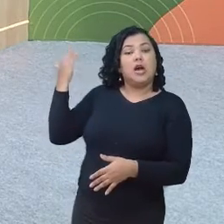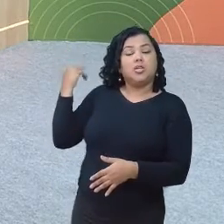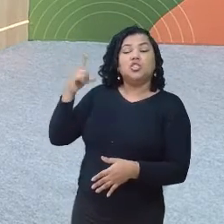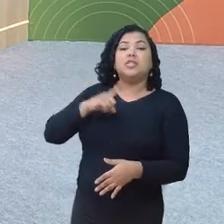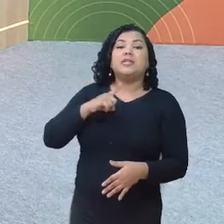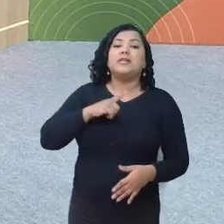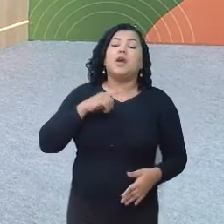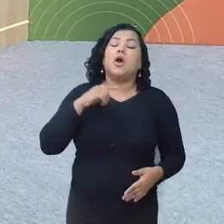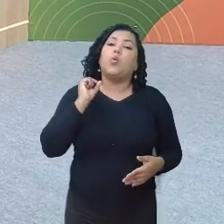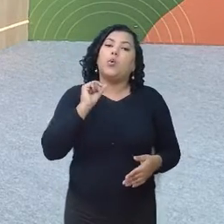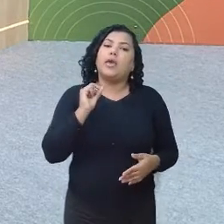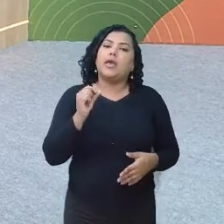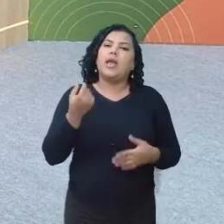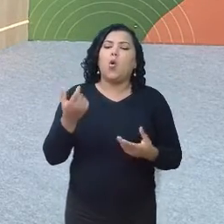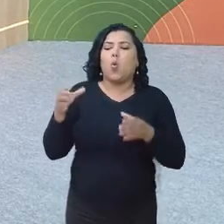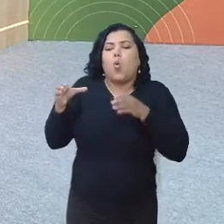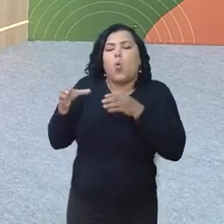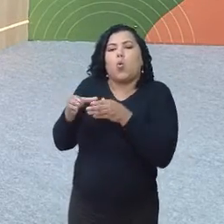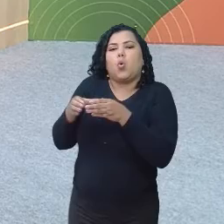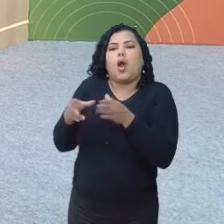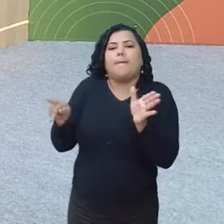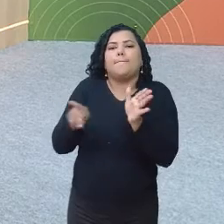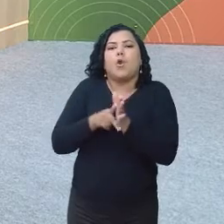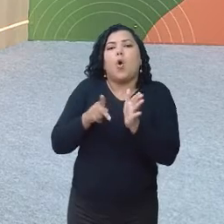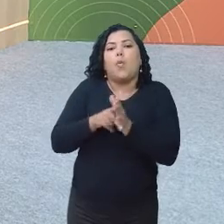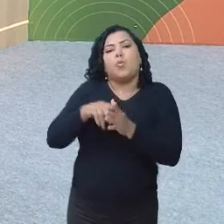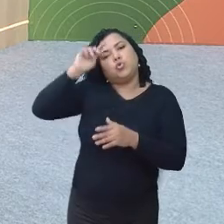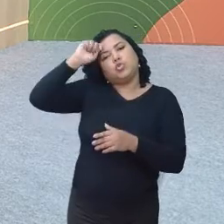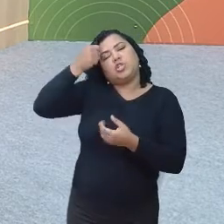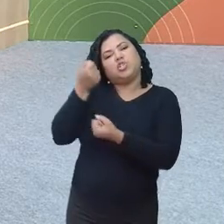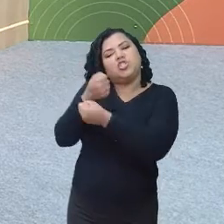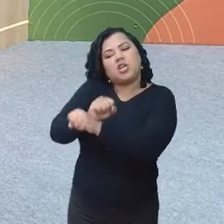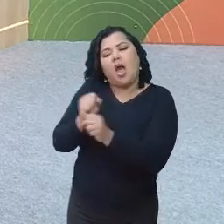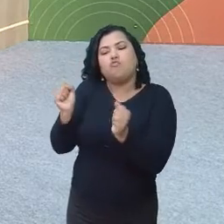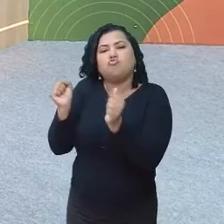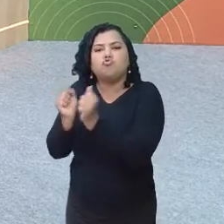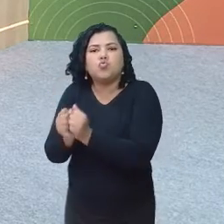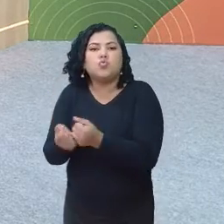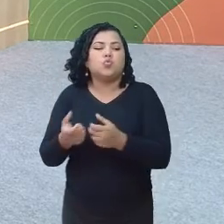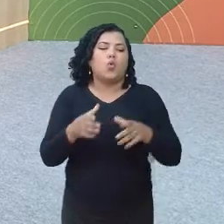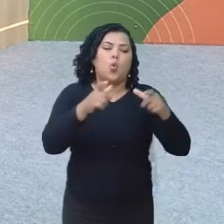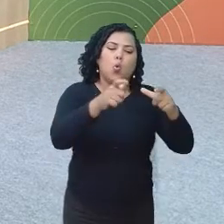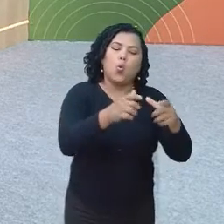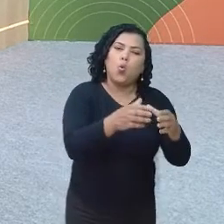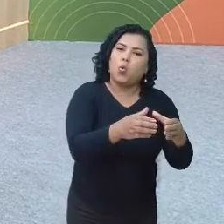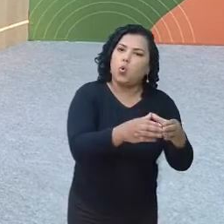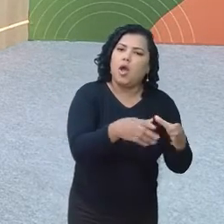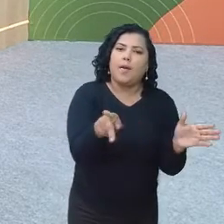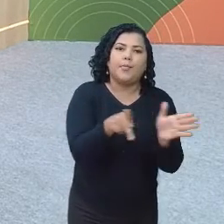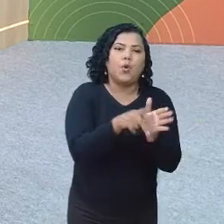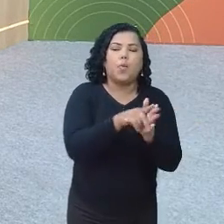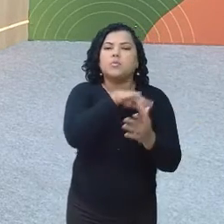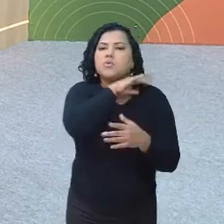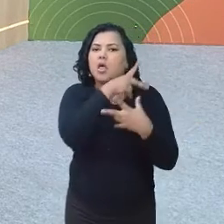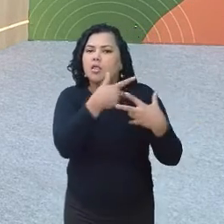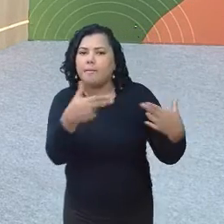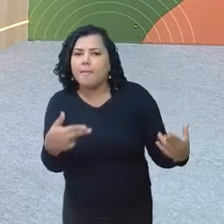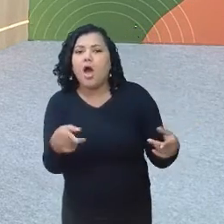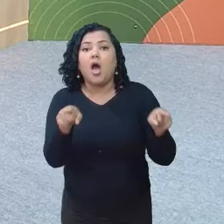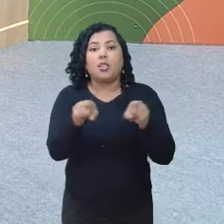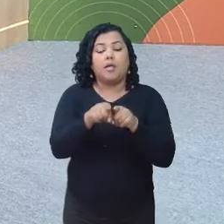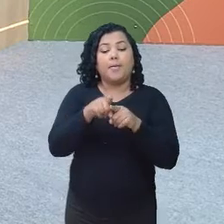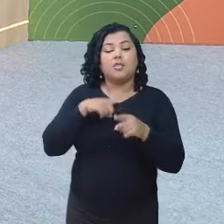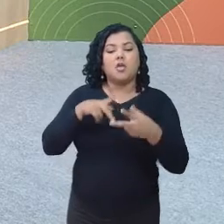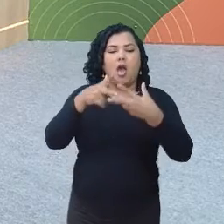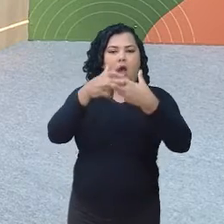a capela, os locais de plantação, os pastos, né, para os animais, os próprios animais, a engenhoca